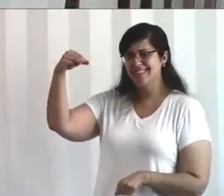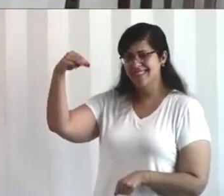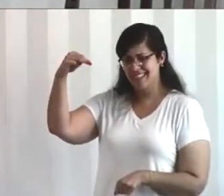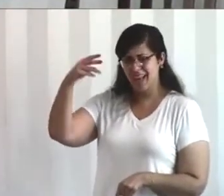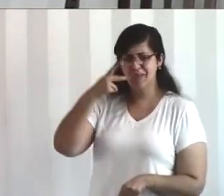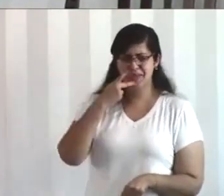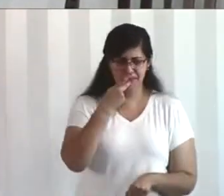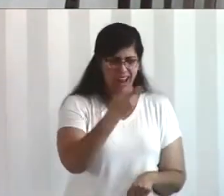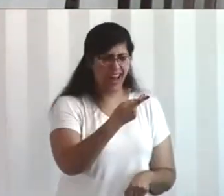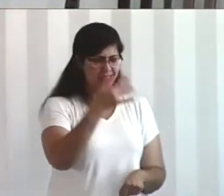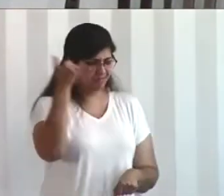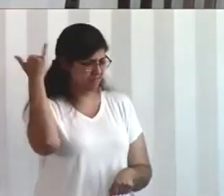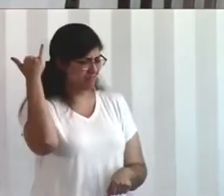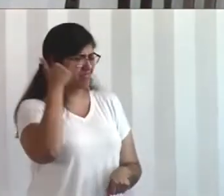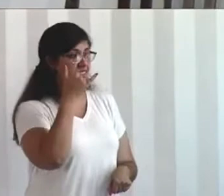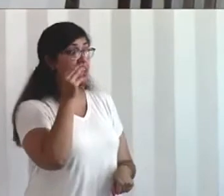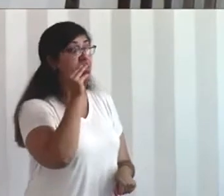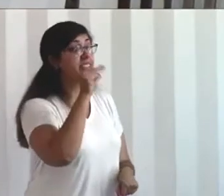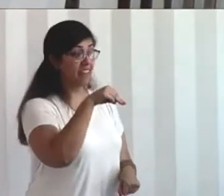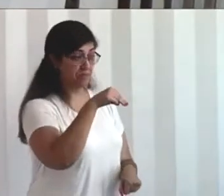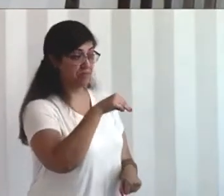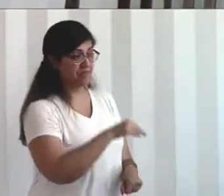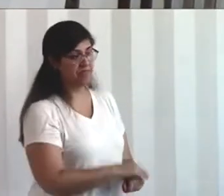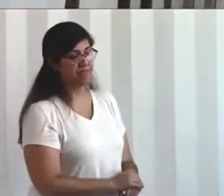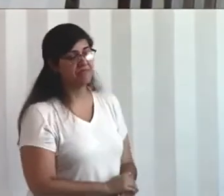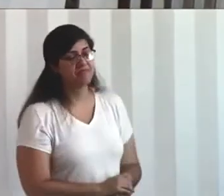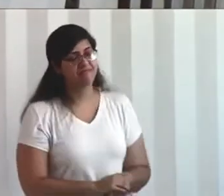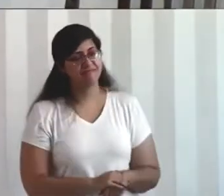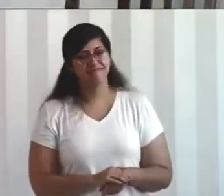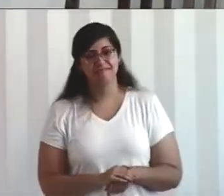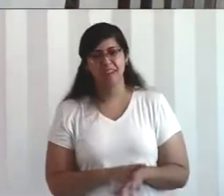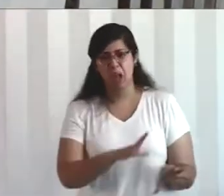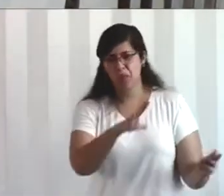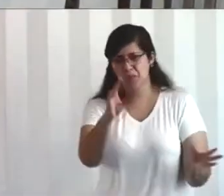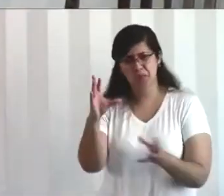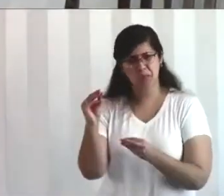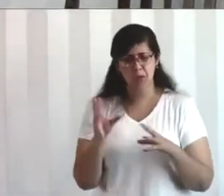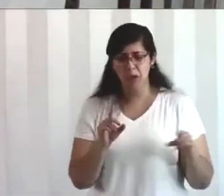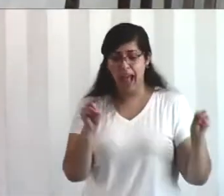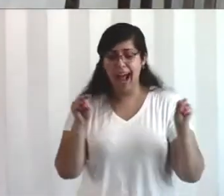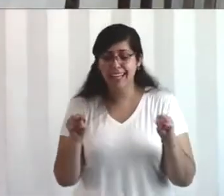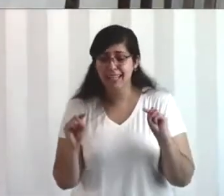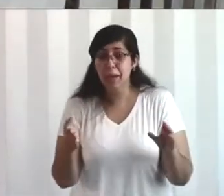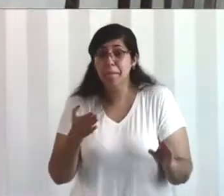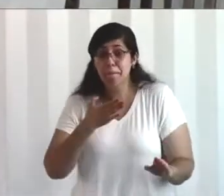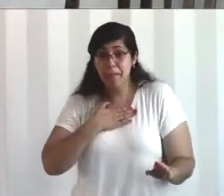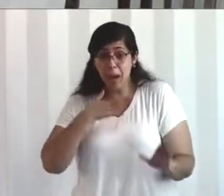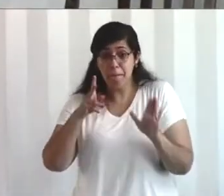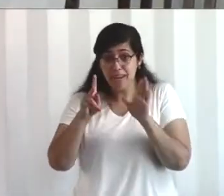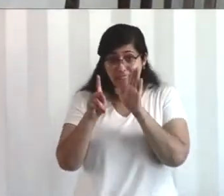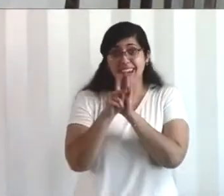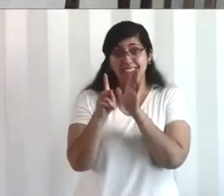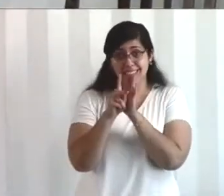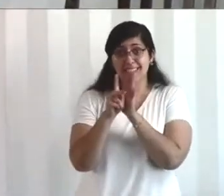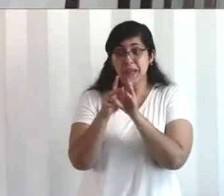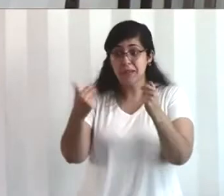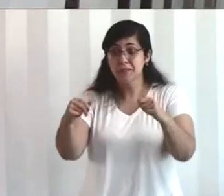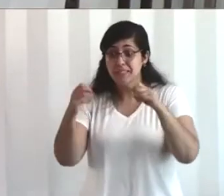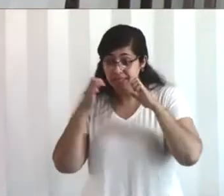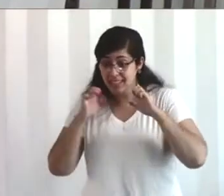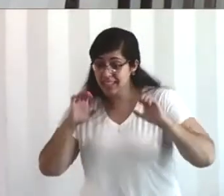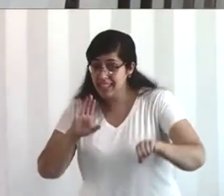havia feito em outro momento, que ele tinha muita gente naquela cidade. Olha que coisa maravilhosa